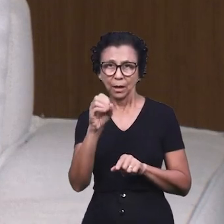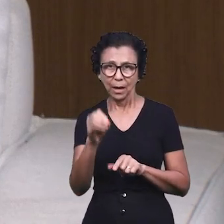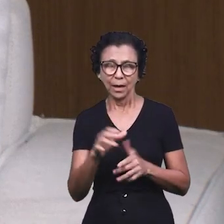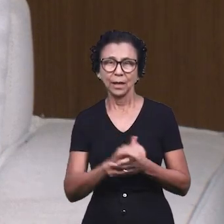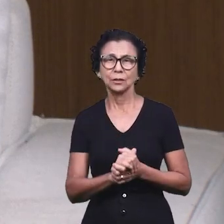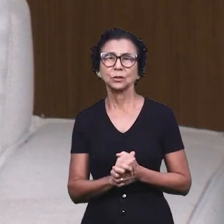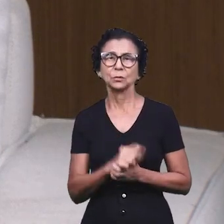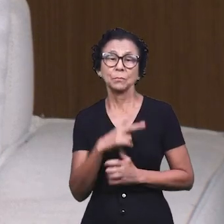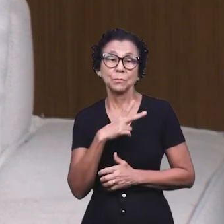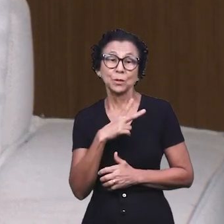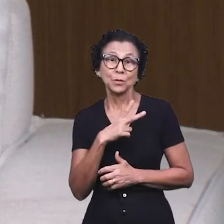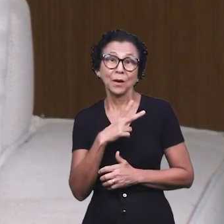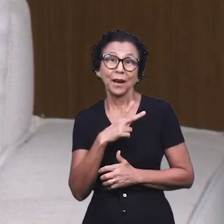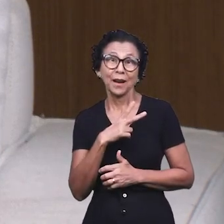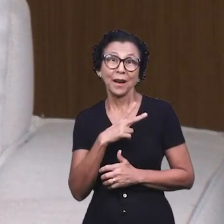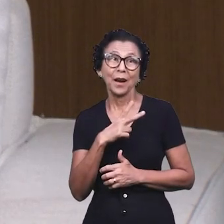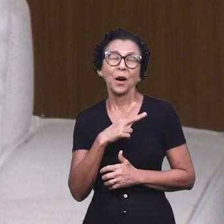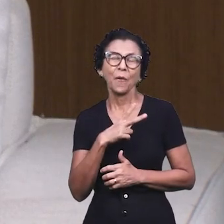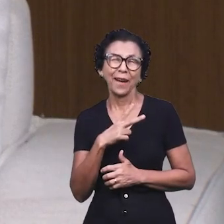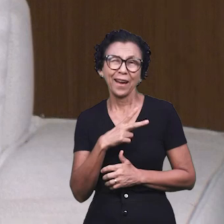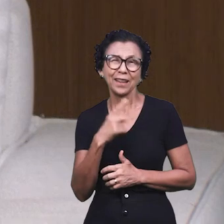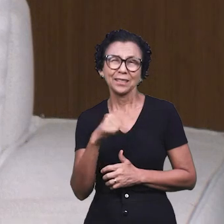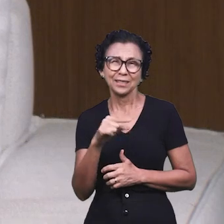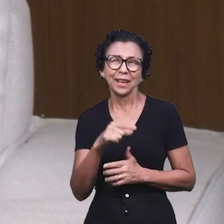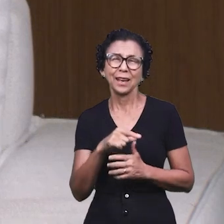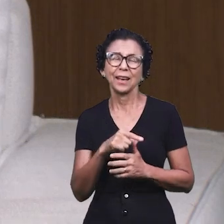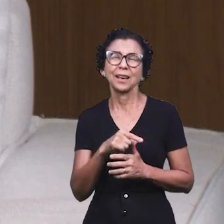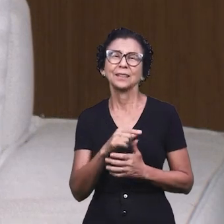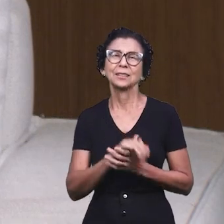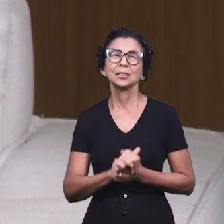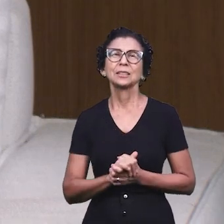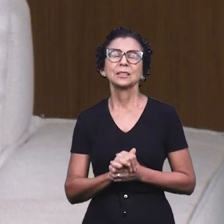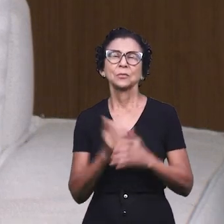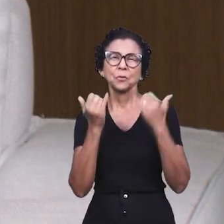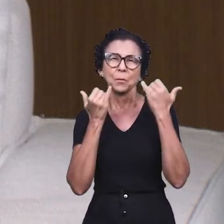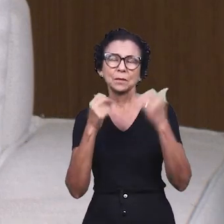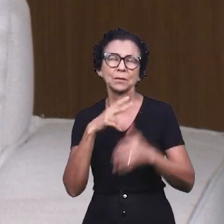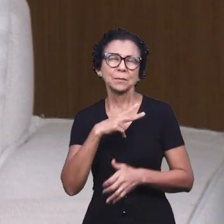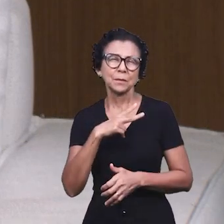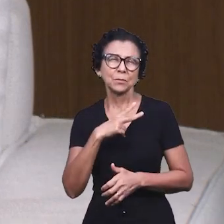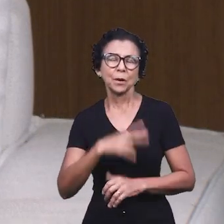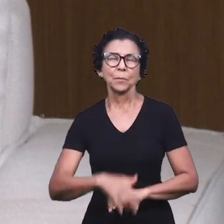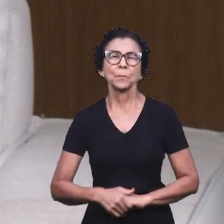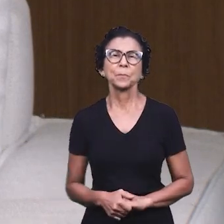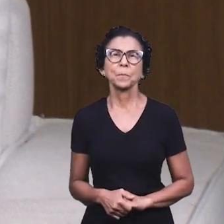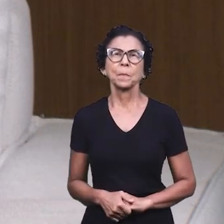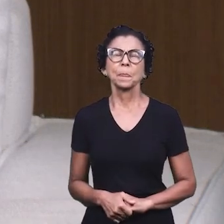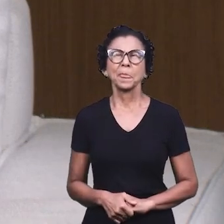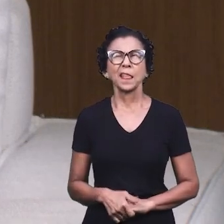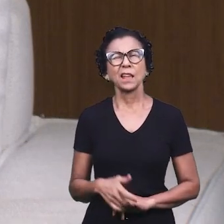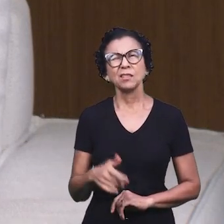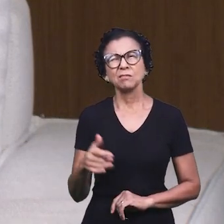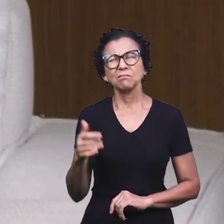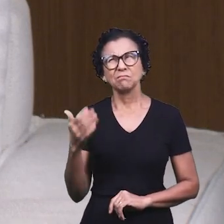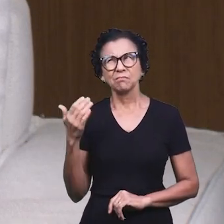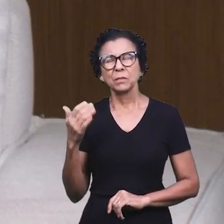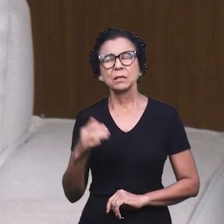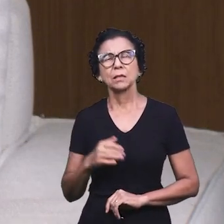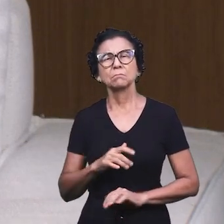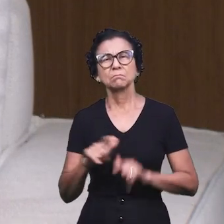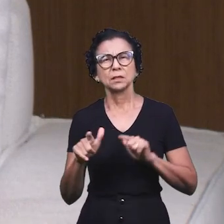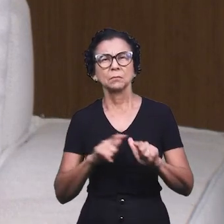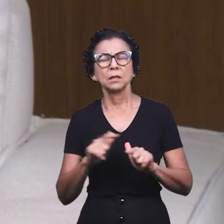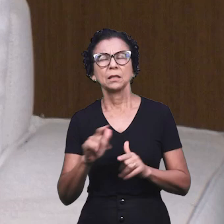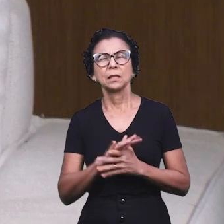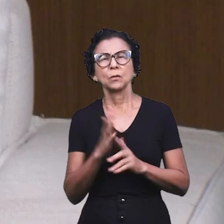Então, através desse pedido que eu fiz, eu já trabalhava com artesanato, mas assim, voluntariamente,